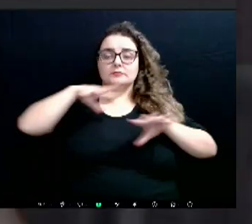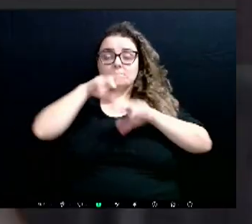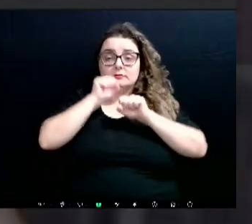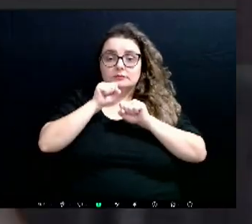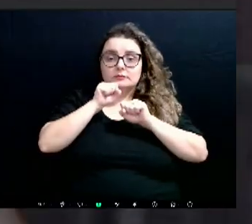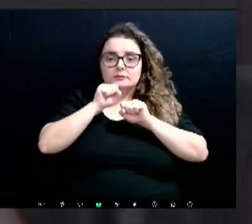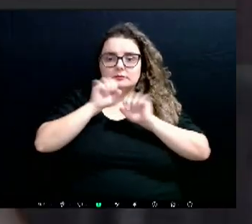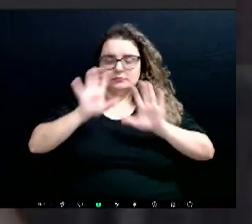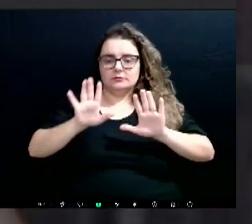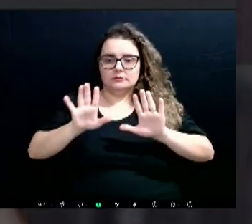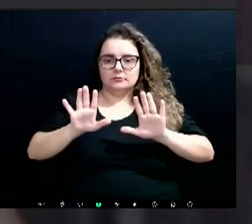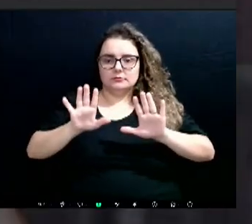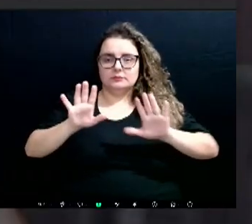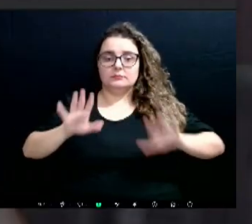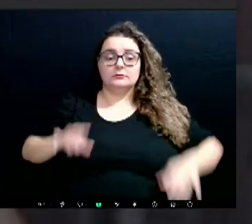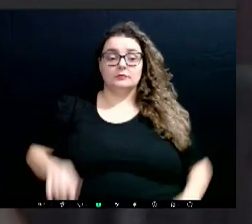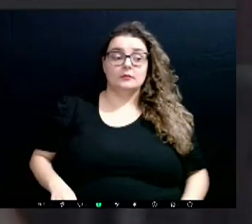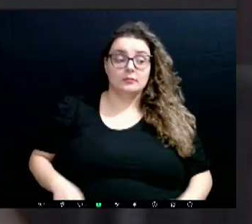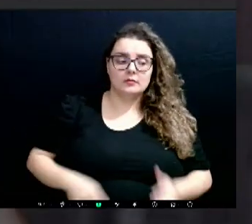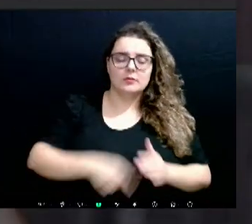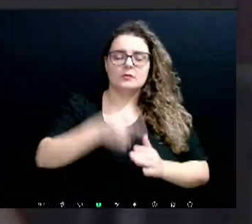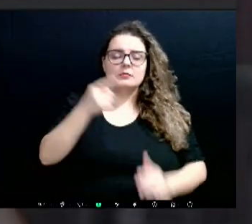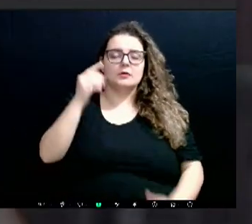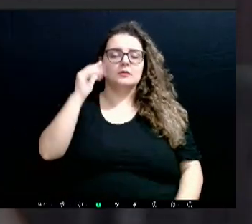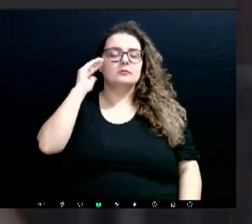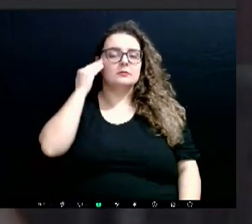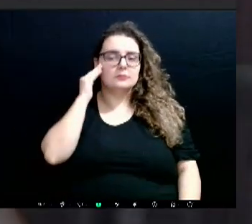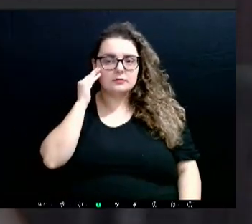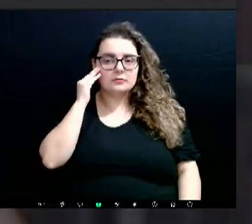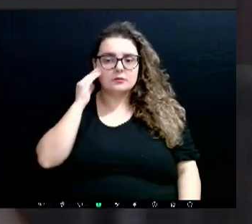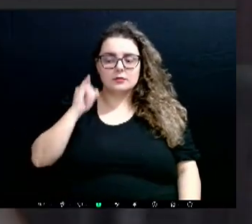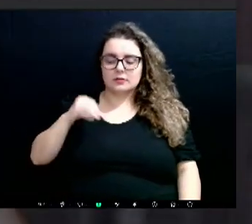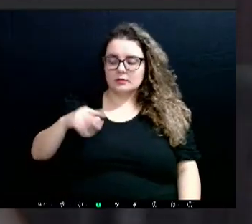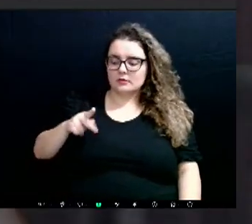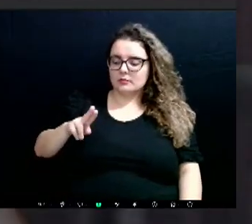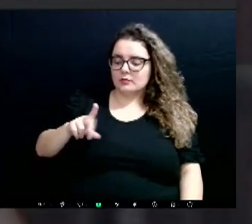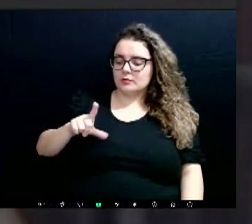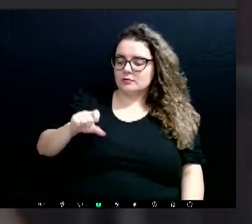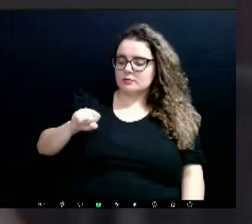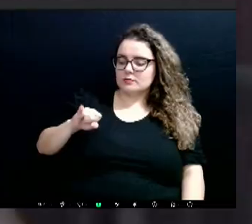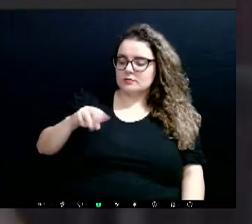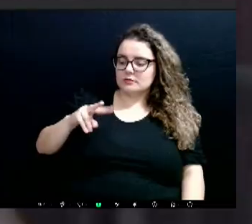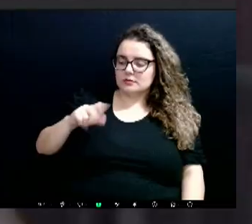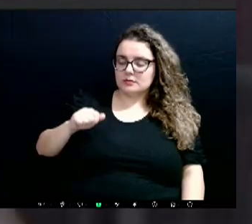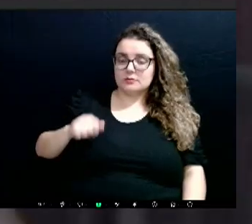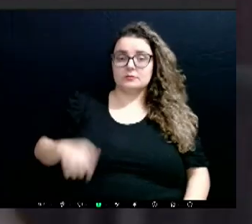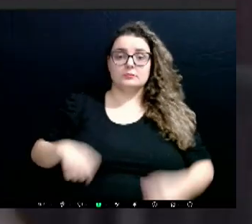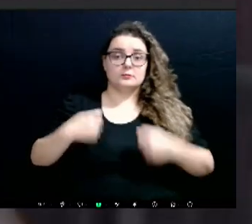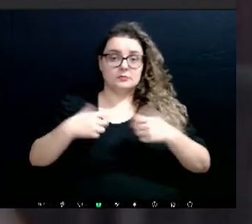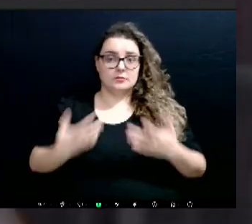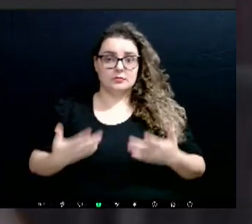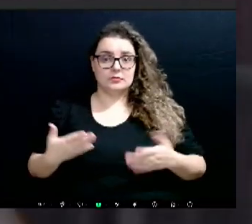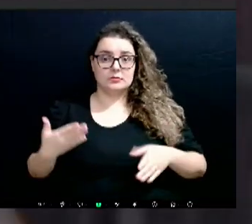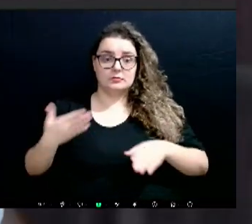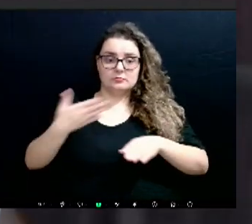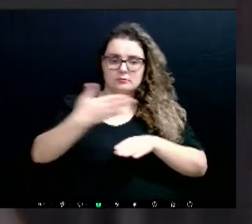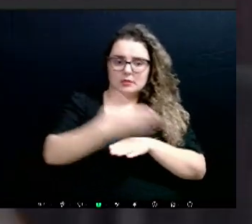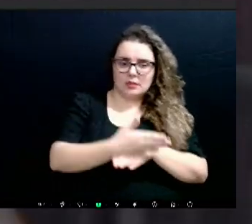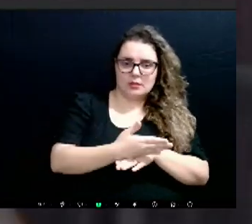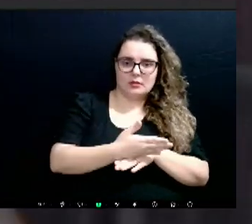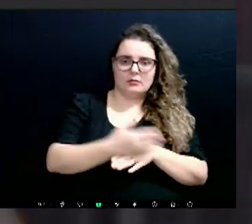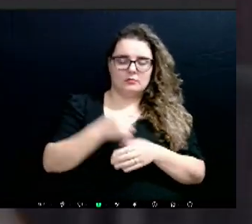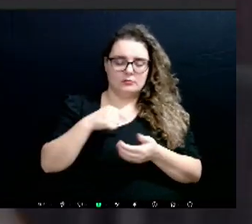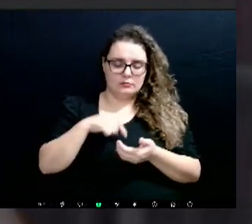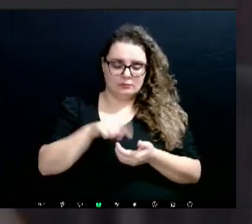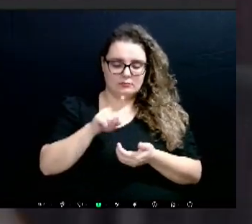o motivo de haver essa impulsividade, de eu precisar, a necessidade de eu ir para lá e rolar um feed,